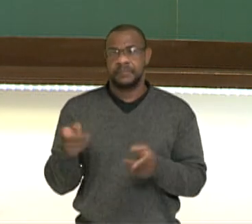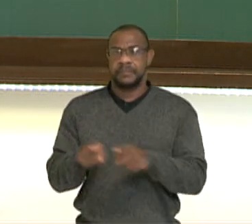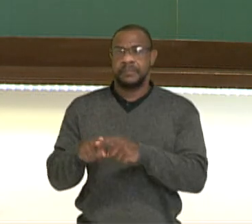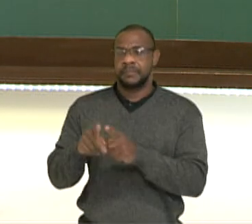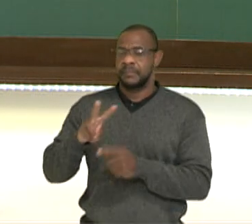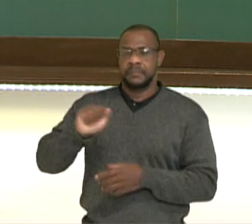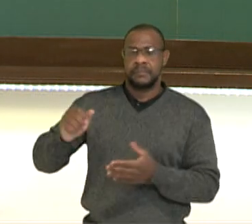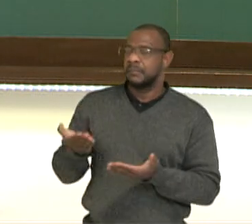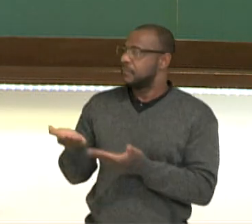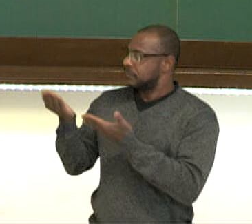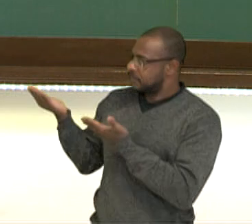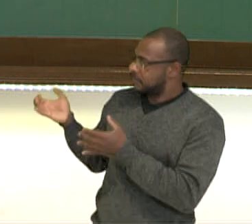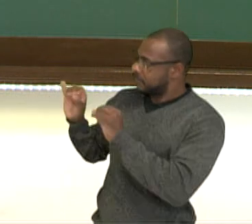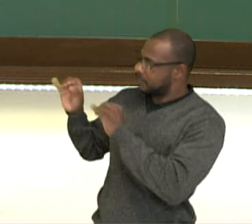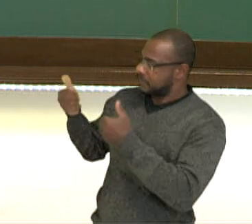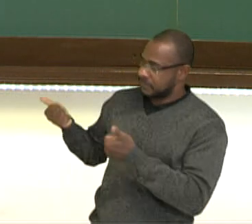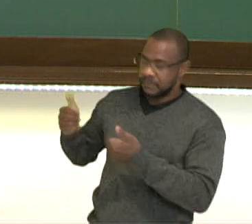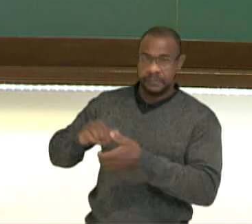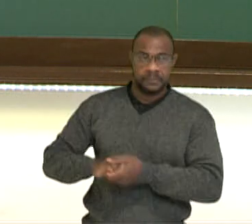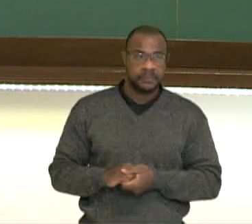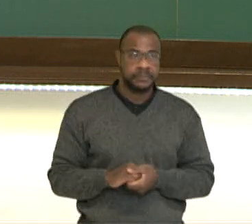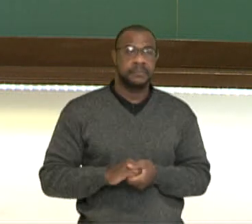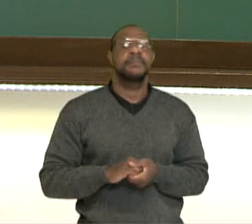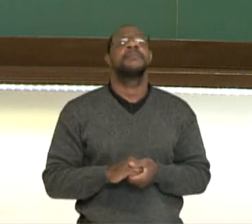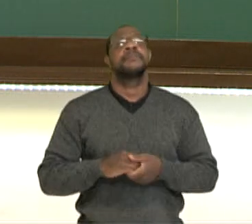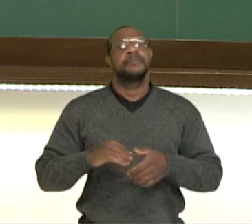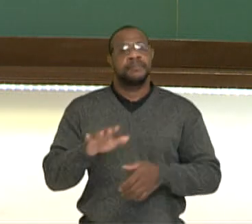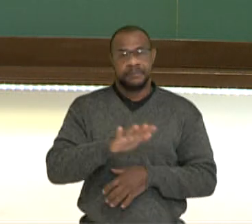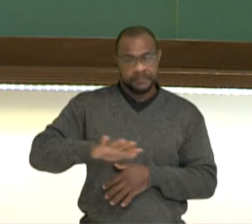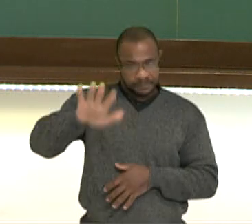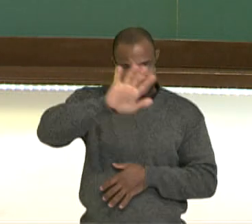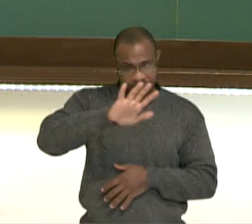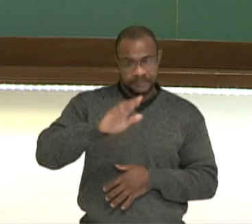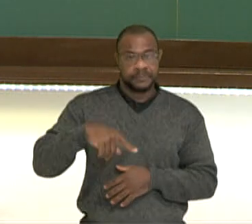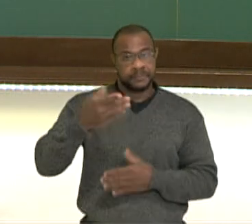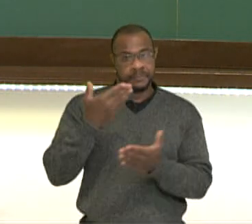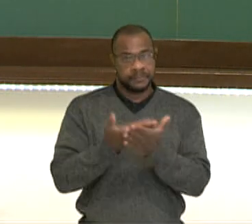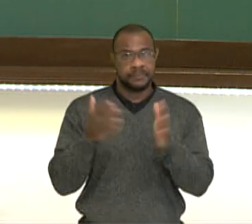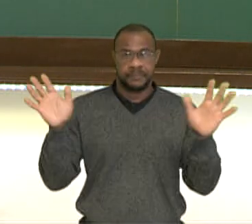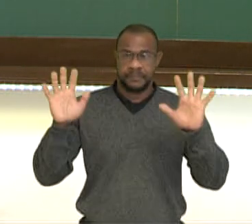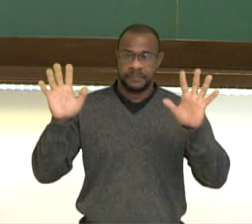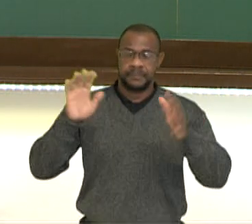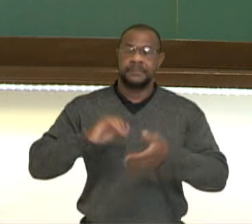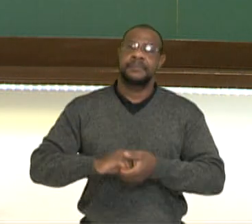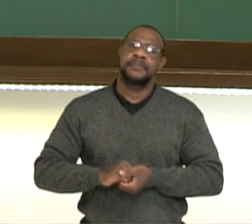ao Val. Muito obrigado, Val. E para todos, até a próxima aula.